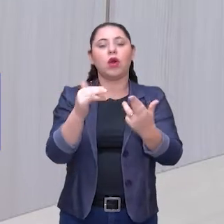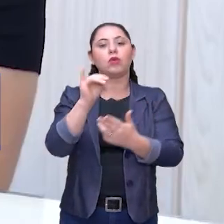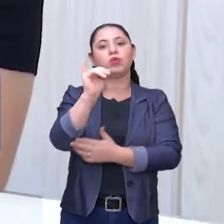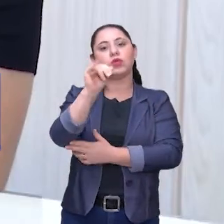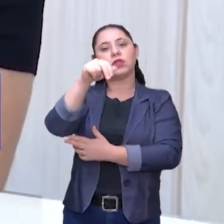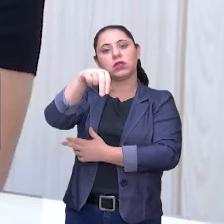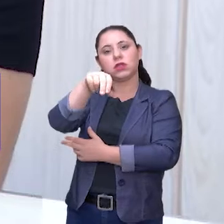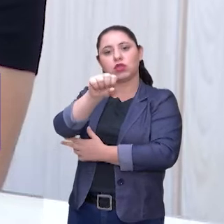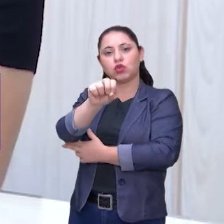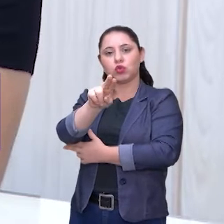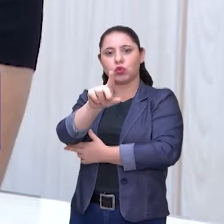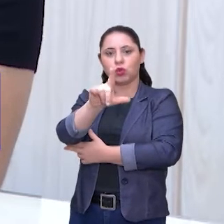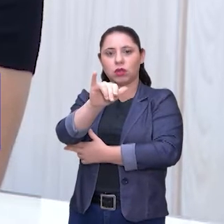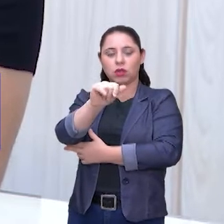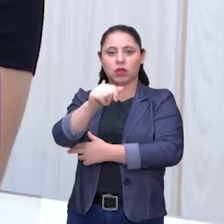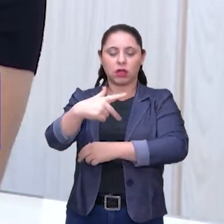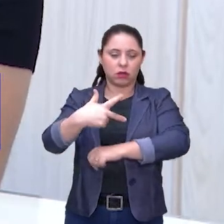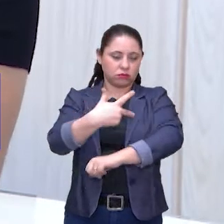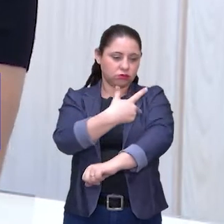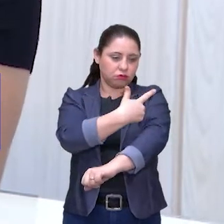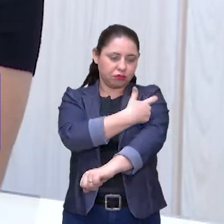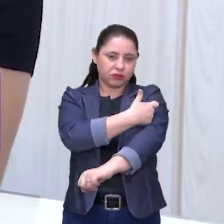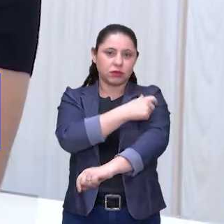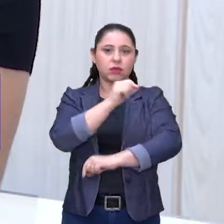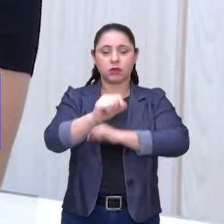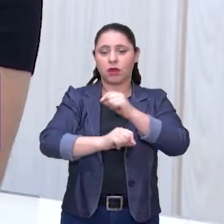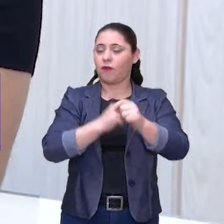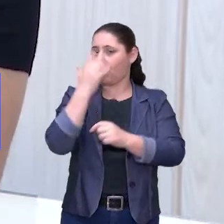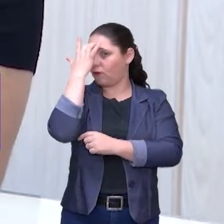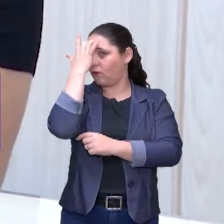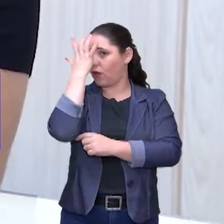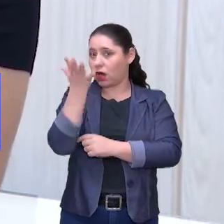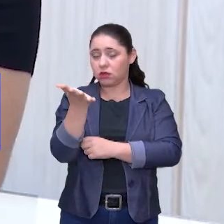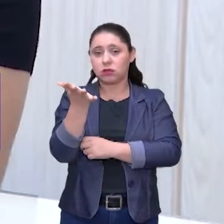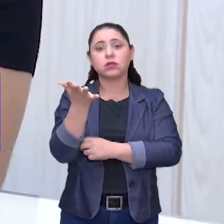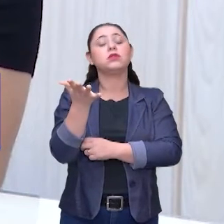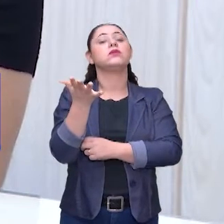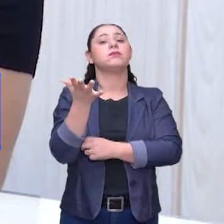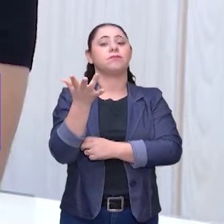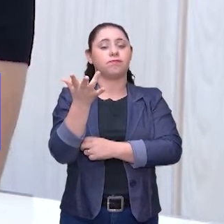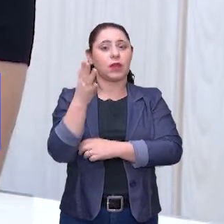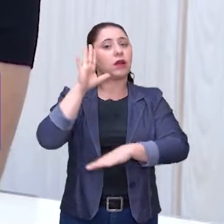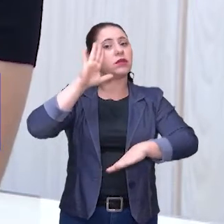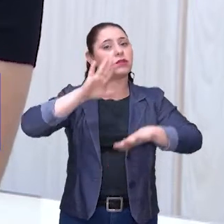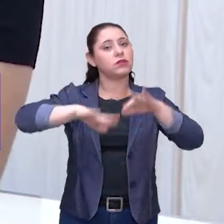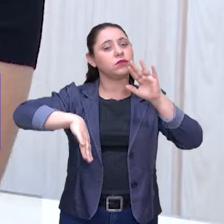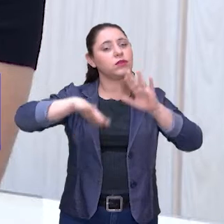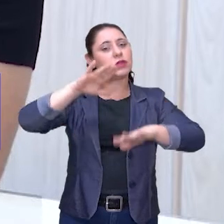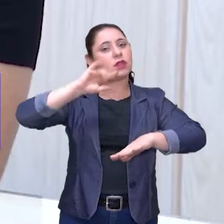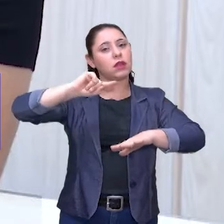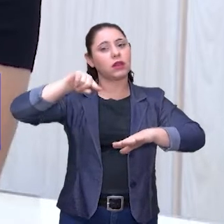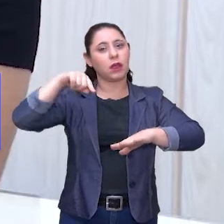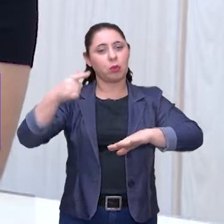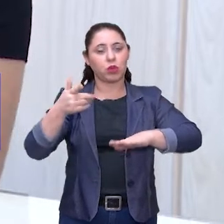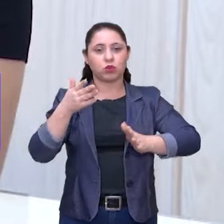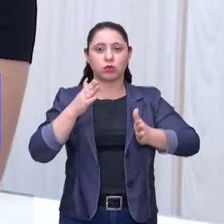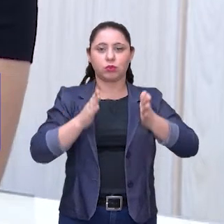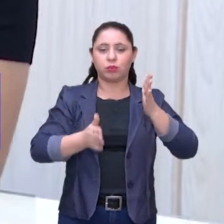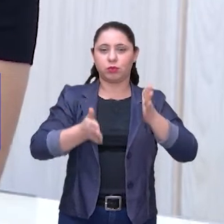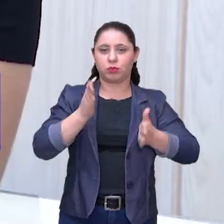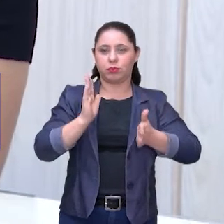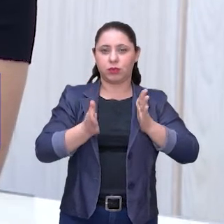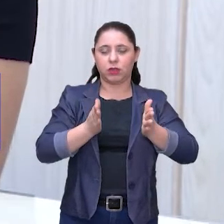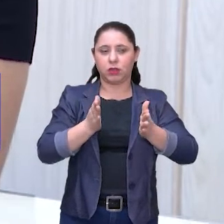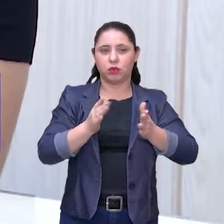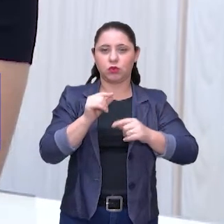imunobiológico? Injetável. Injetável? É como se fosse uma aplicação de insulina. Ah, tá. Você coloca no subcutâneo. Então é super fácil.